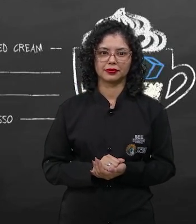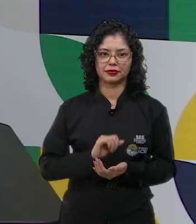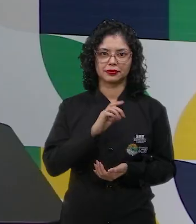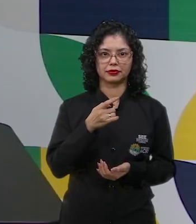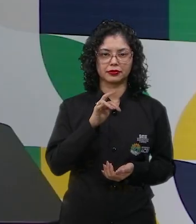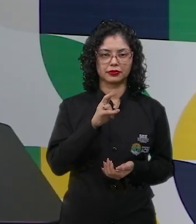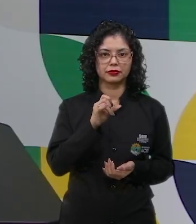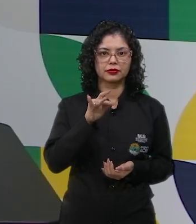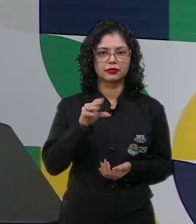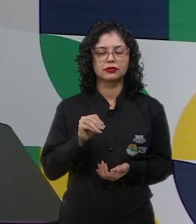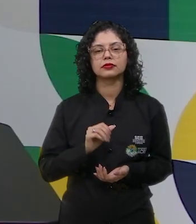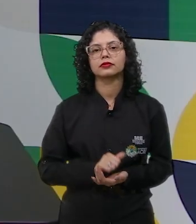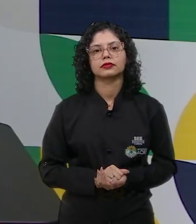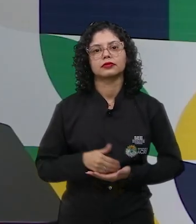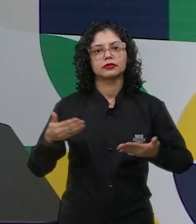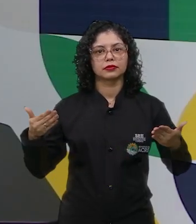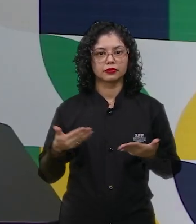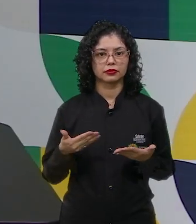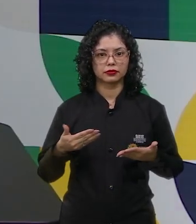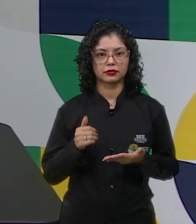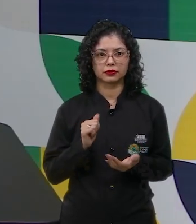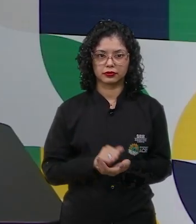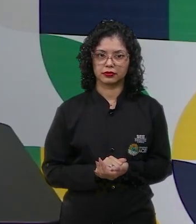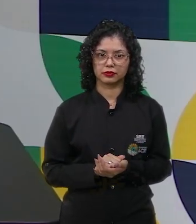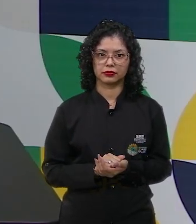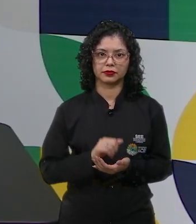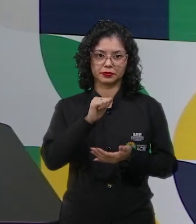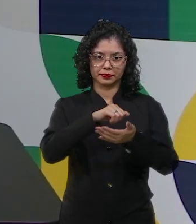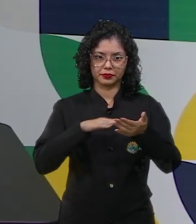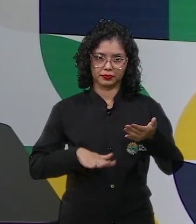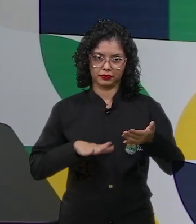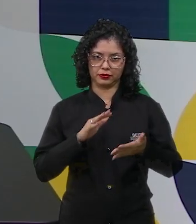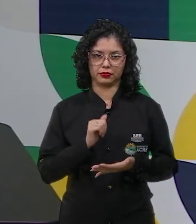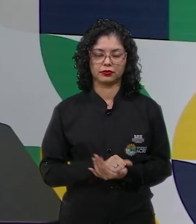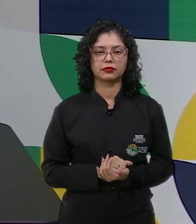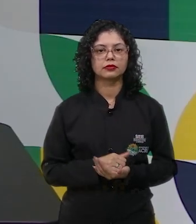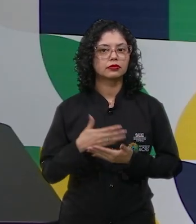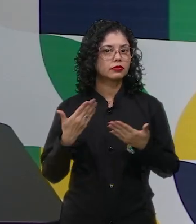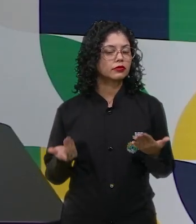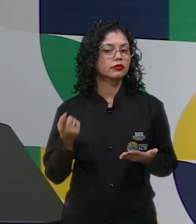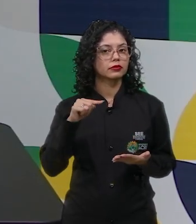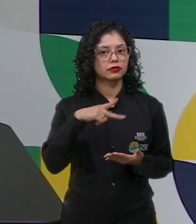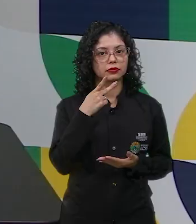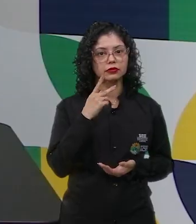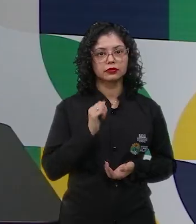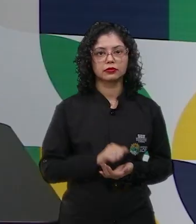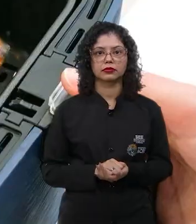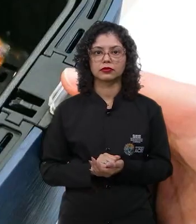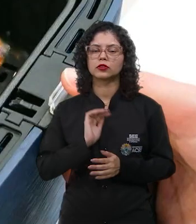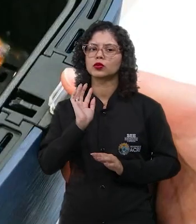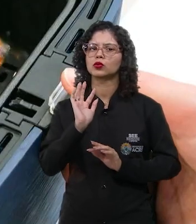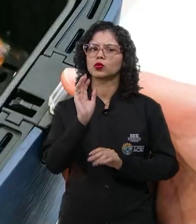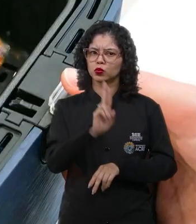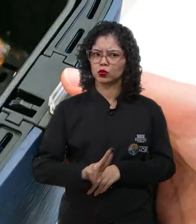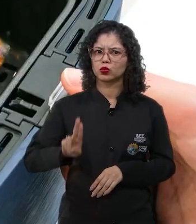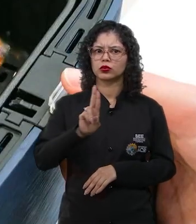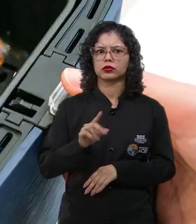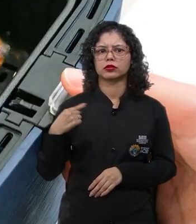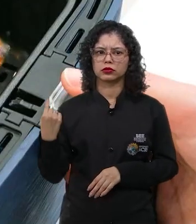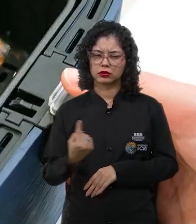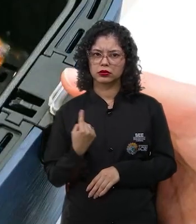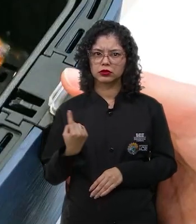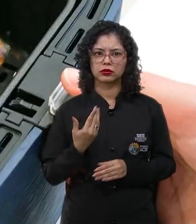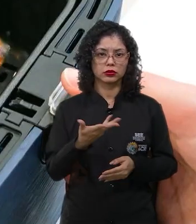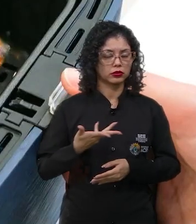expresso. Agora vamos para nossa atividade. Então aqui fala assim, o funcionamento da Air Fryer